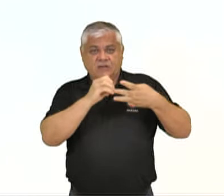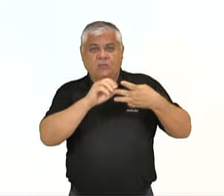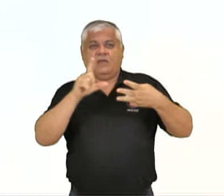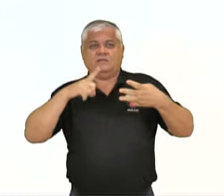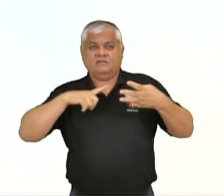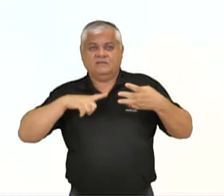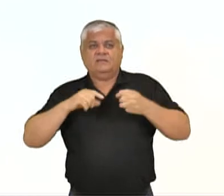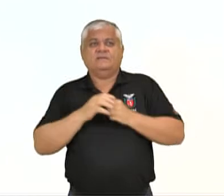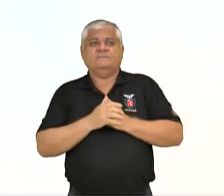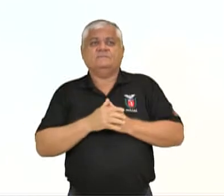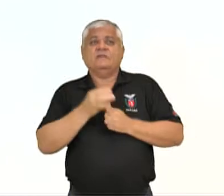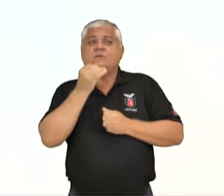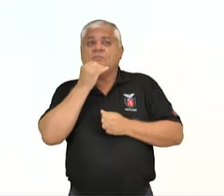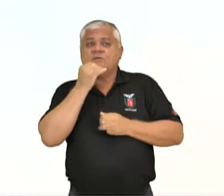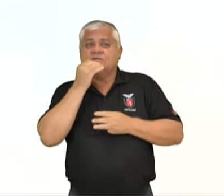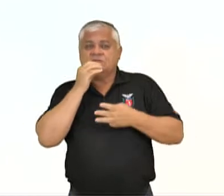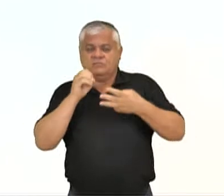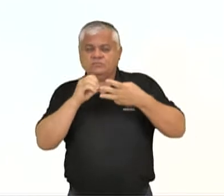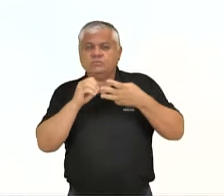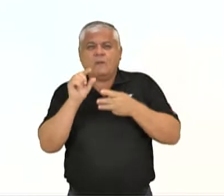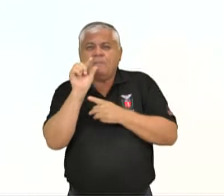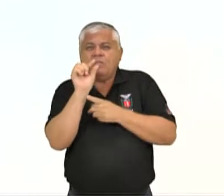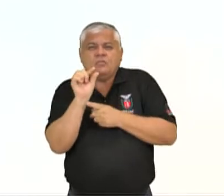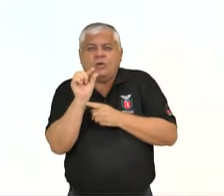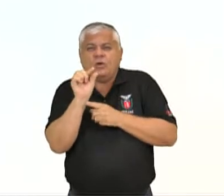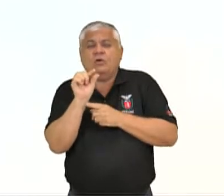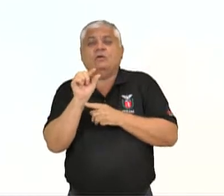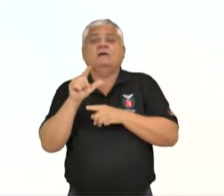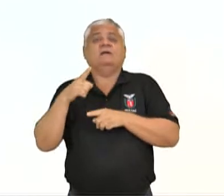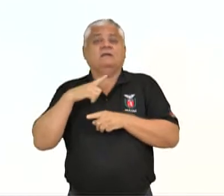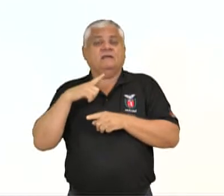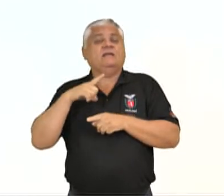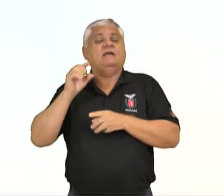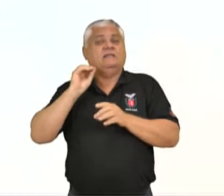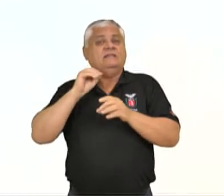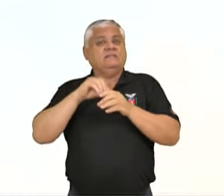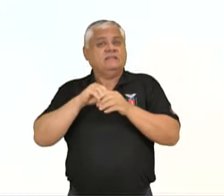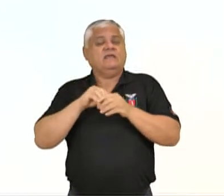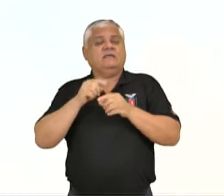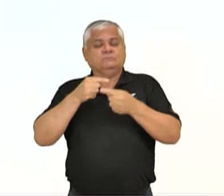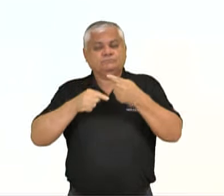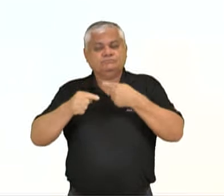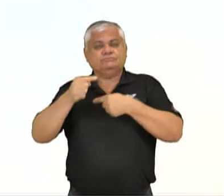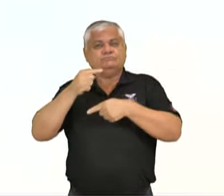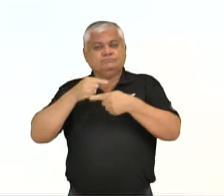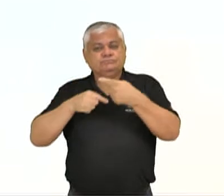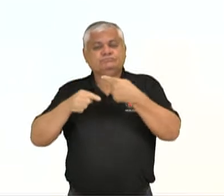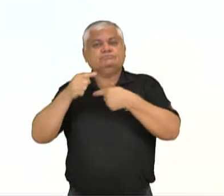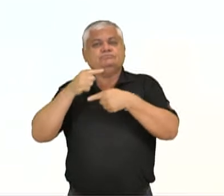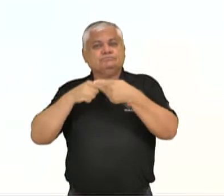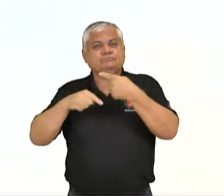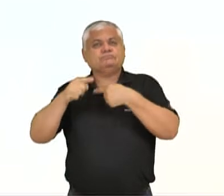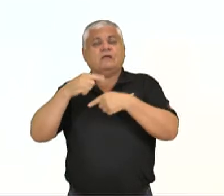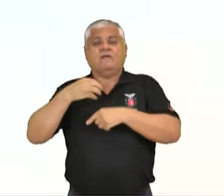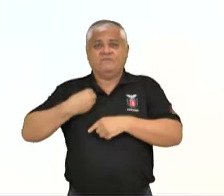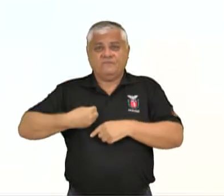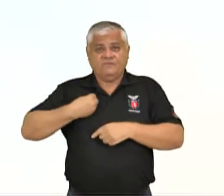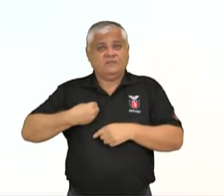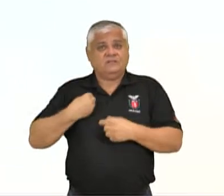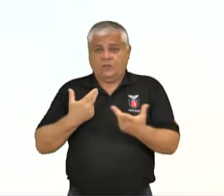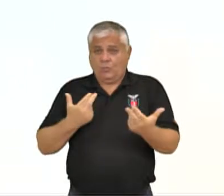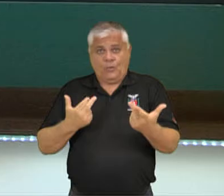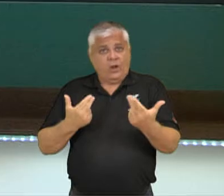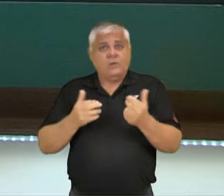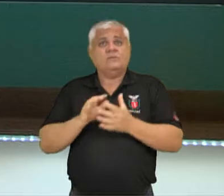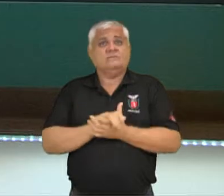E essa célula, né, que é a menor unidade viva, ela possui um ciclo de vida assim como nós. Como assim,